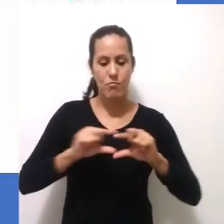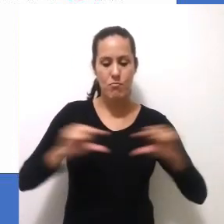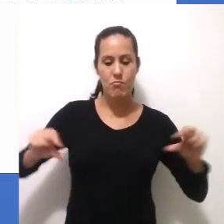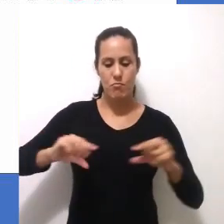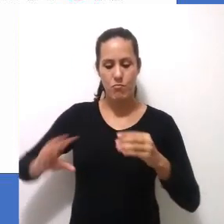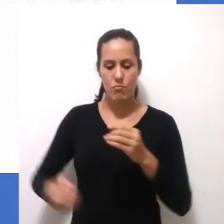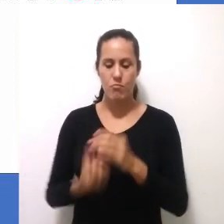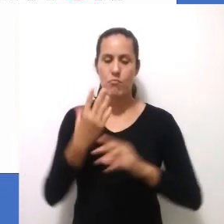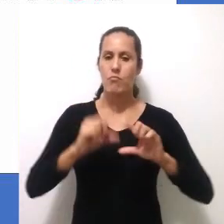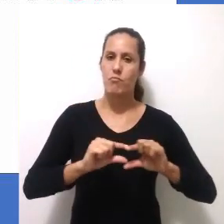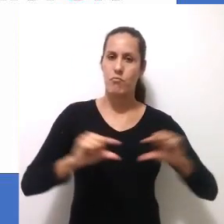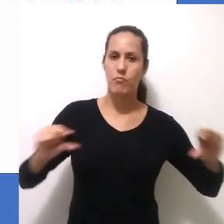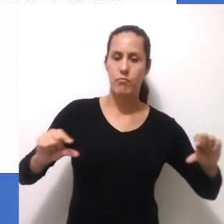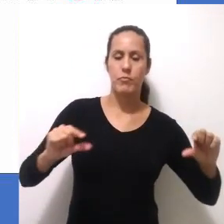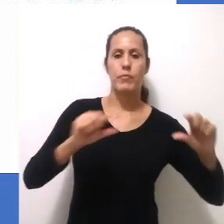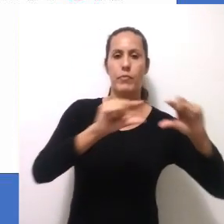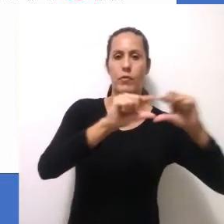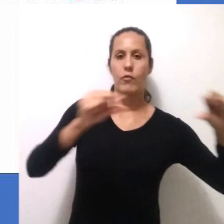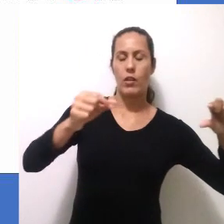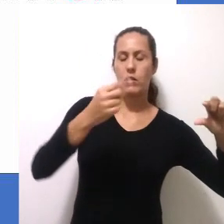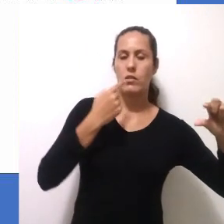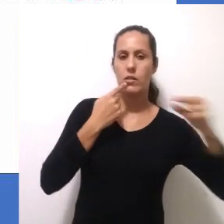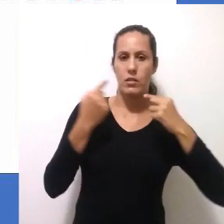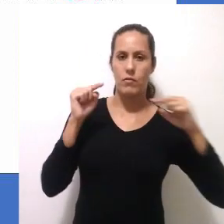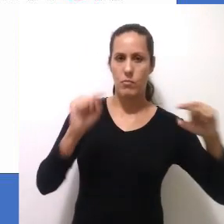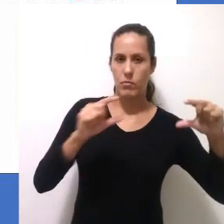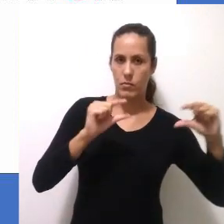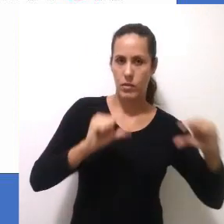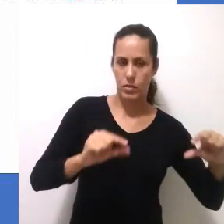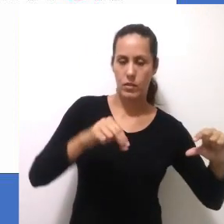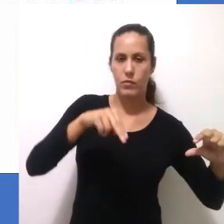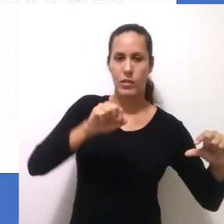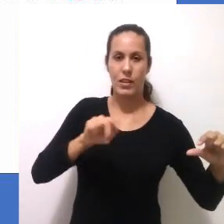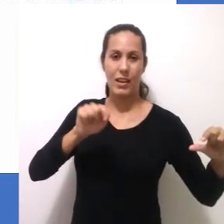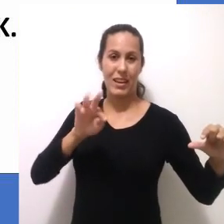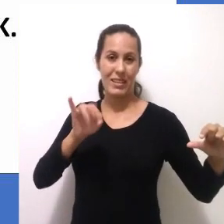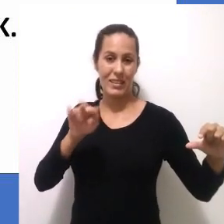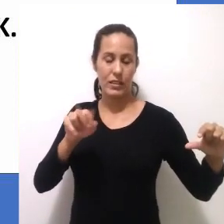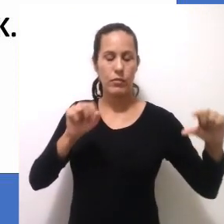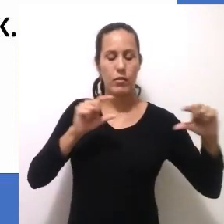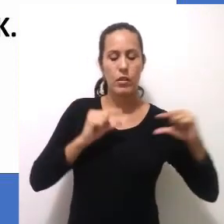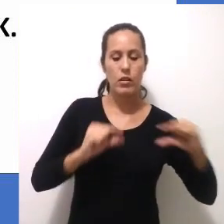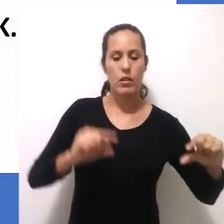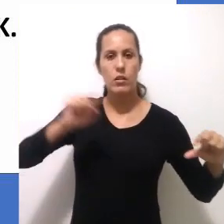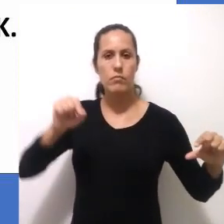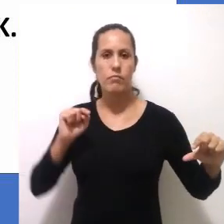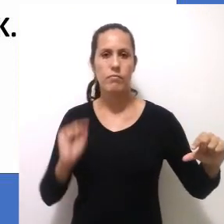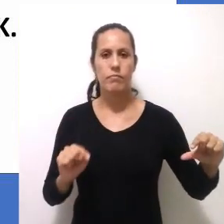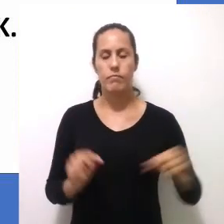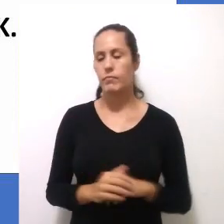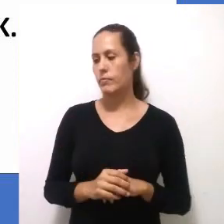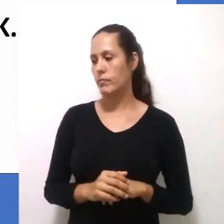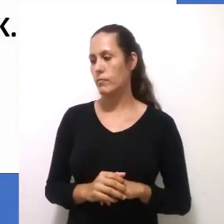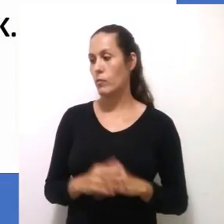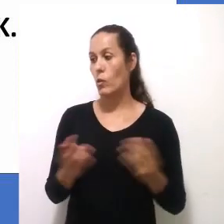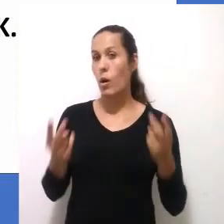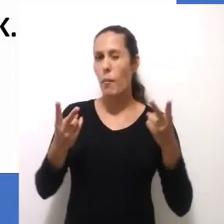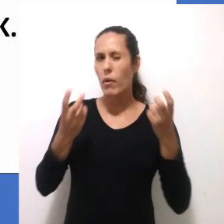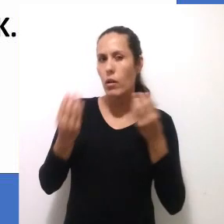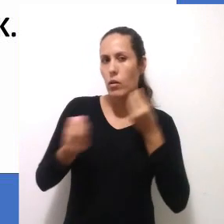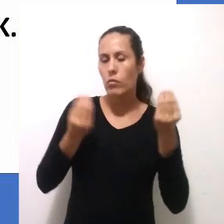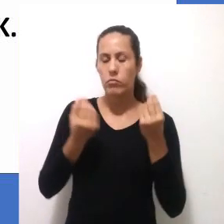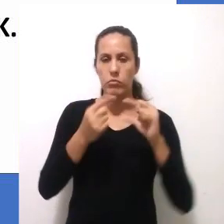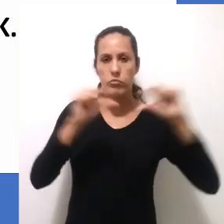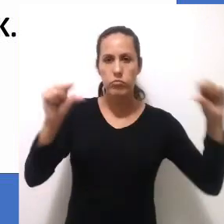as sentenças afirmativa, negativa e interrogativas. Vamos lá. Então, percebam aí como é que a gente